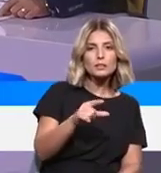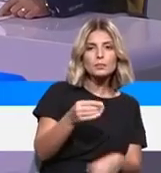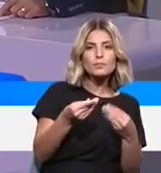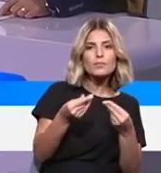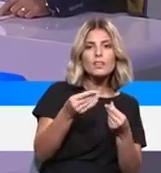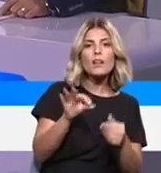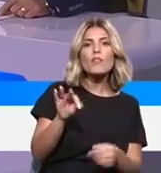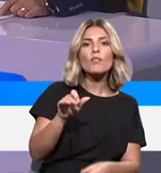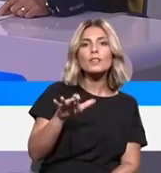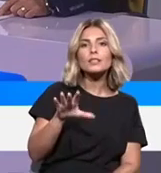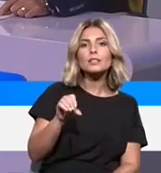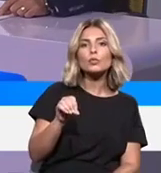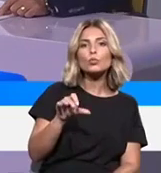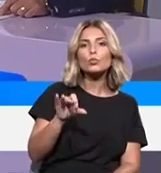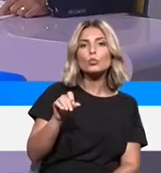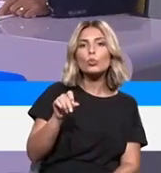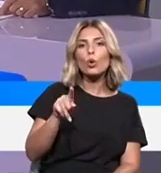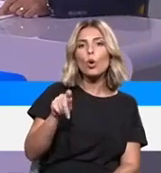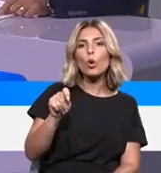do Francisco